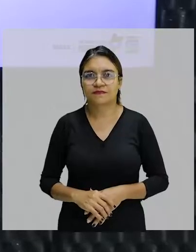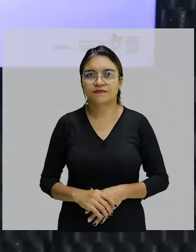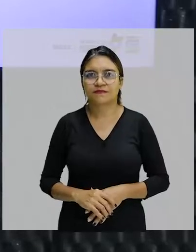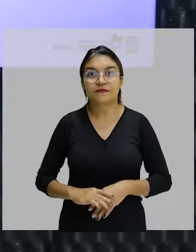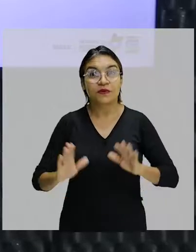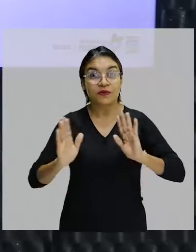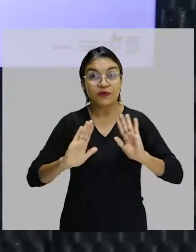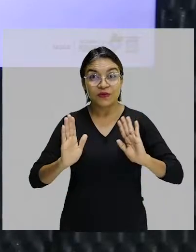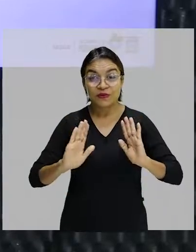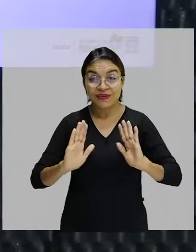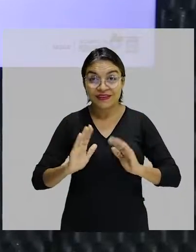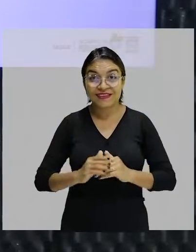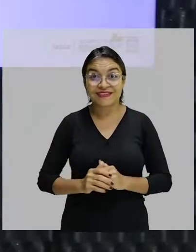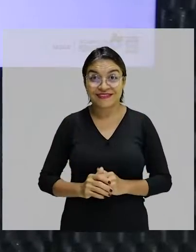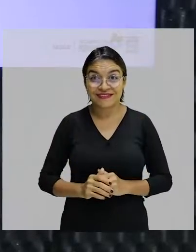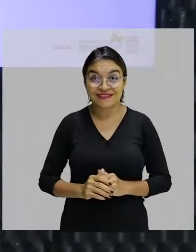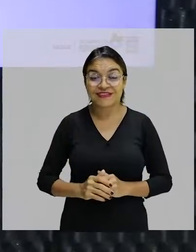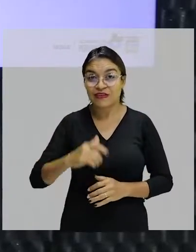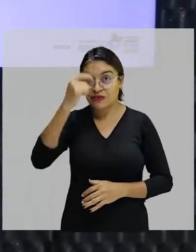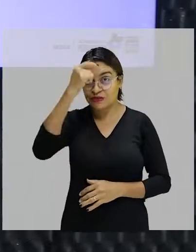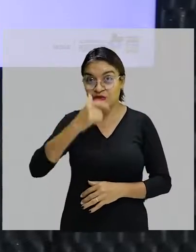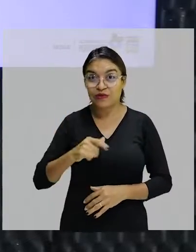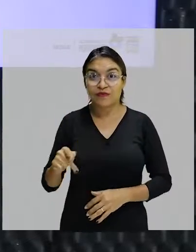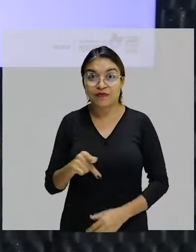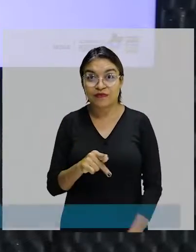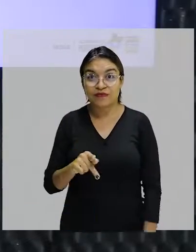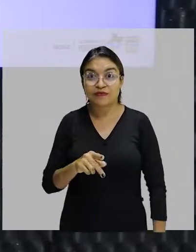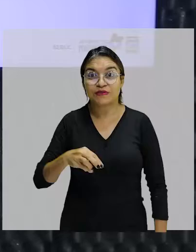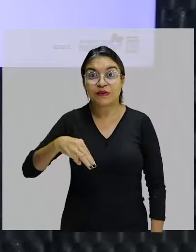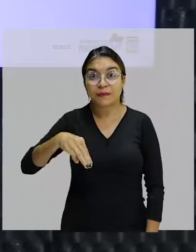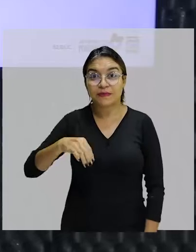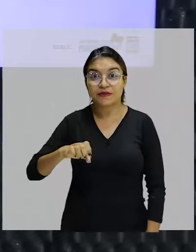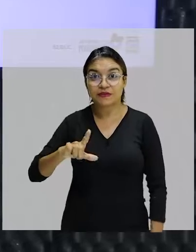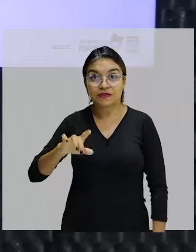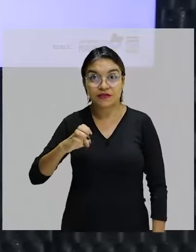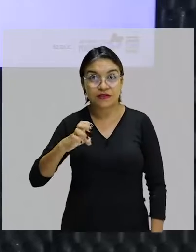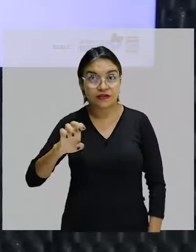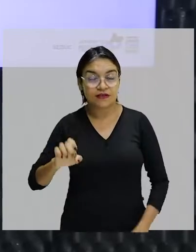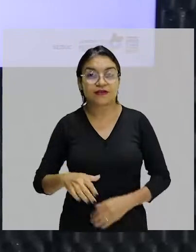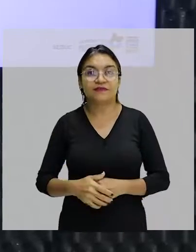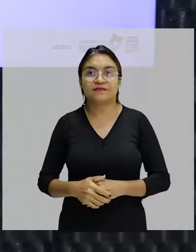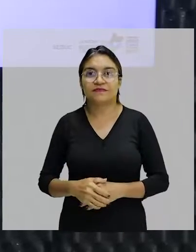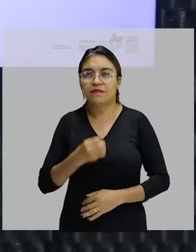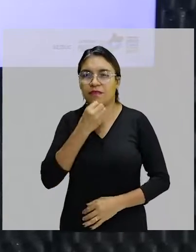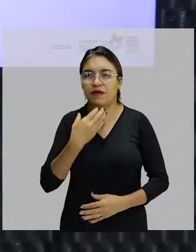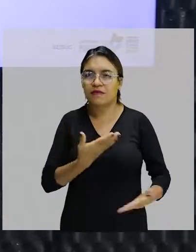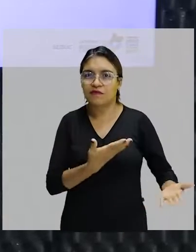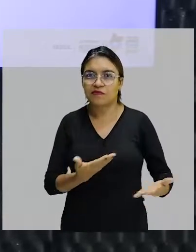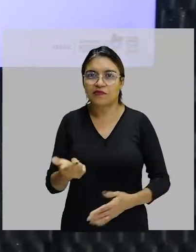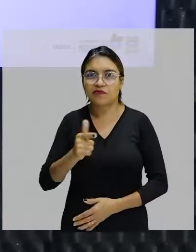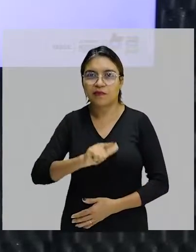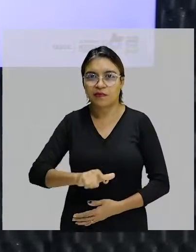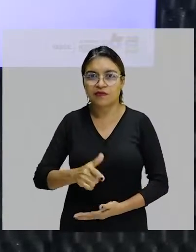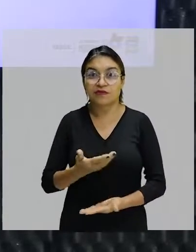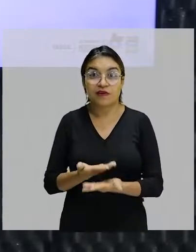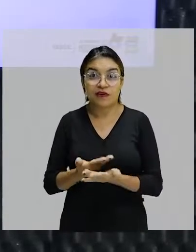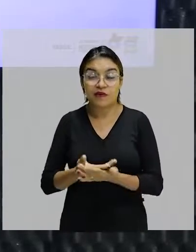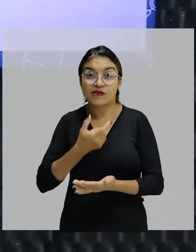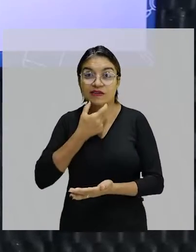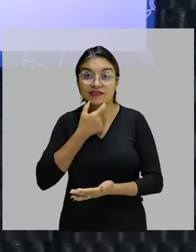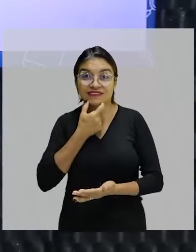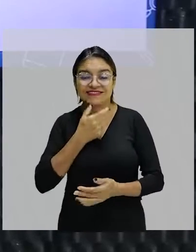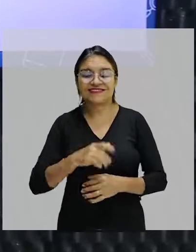Hello everybody, welcome to our English class. I'm teacher Michelle. Olá pessoal, sejam bem-vindos a mais uma aula de inglês. Aqui é a professora